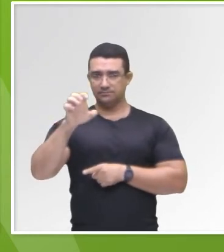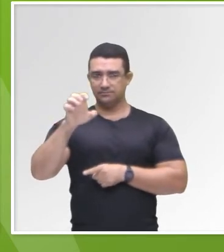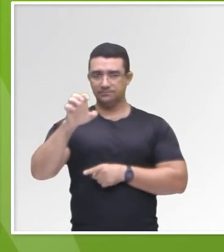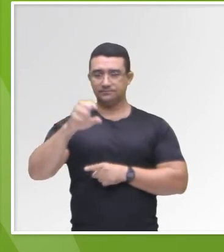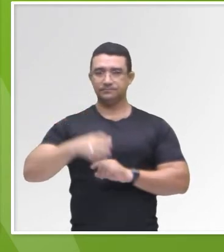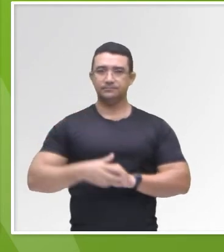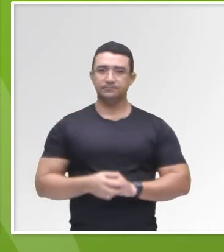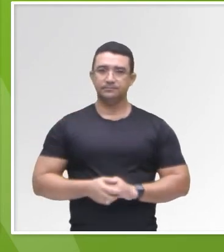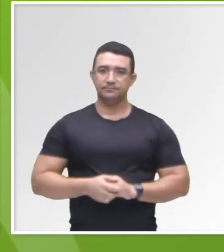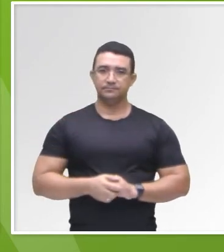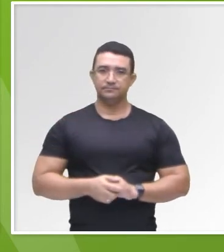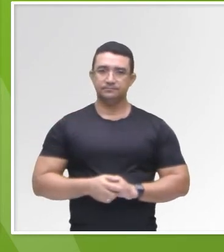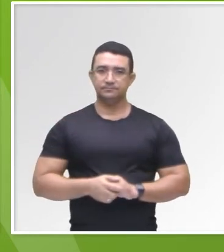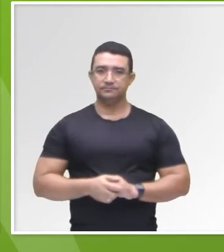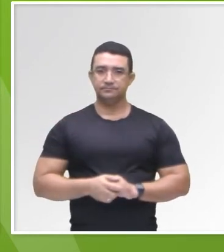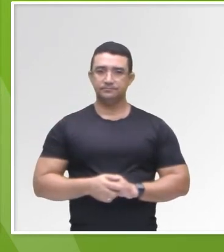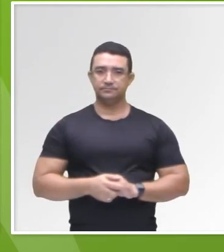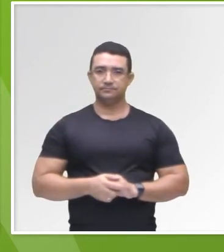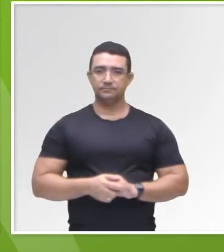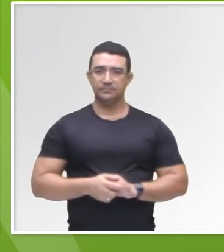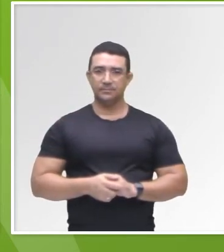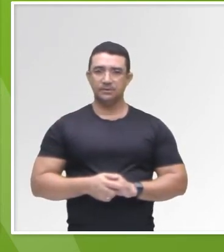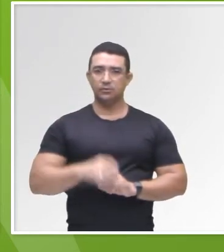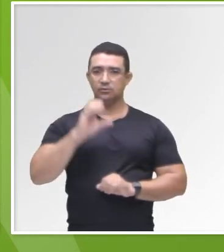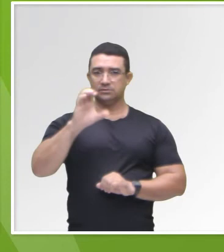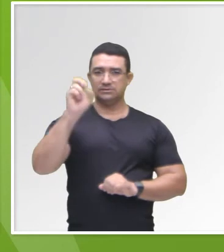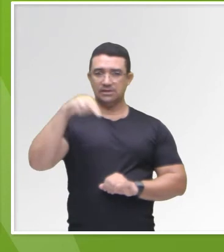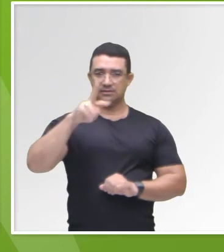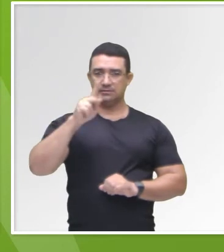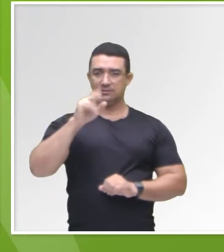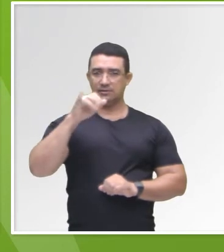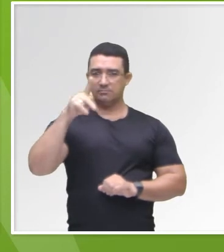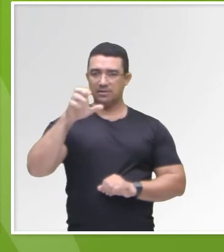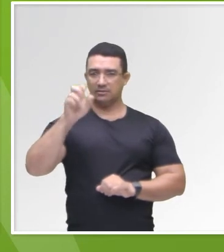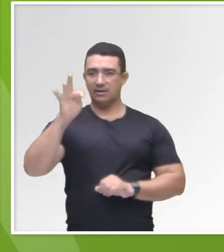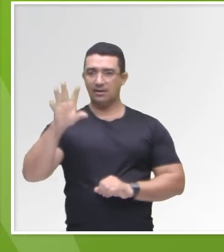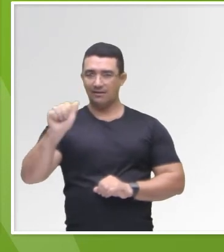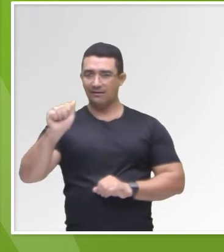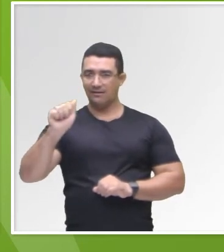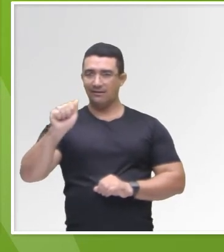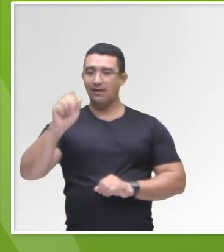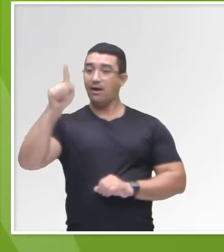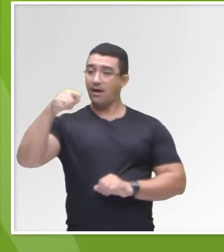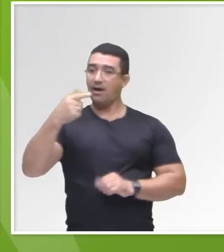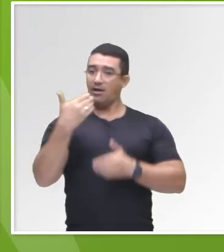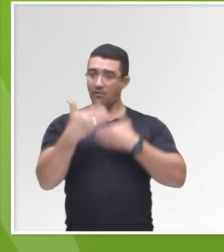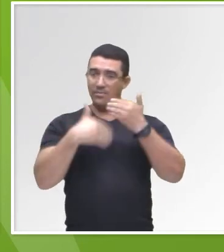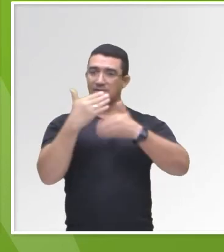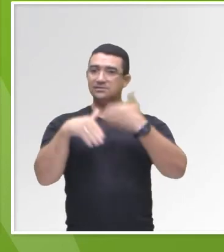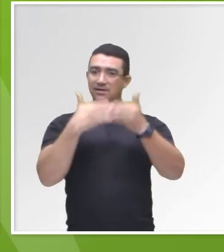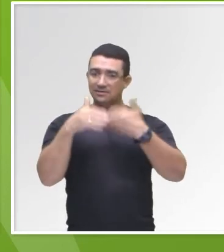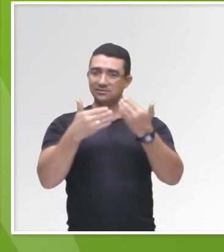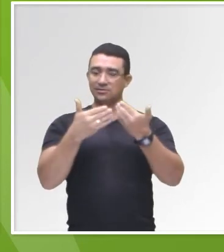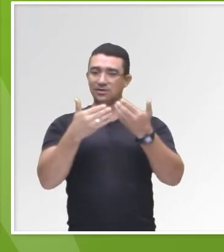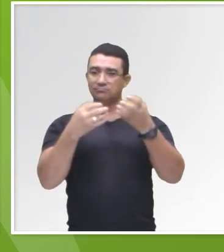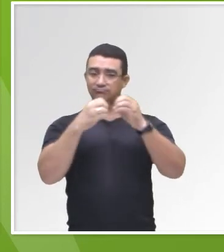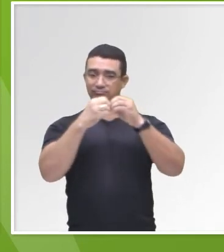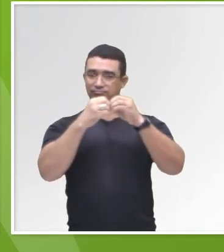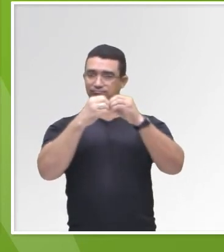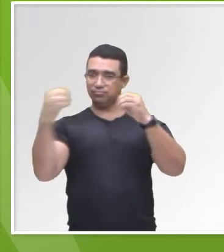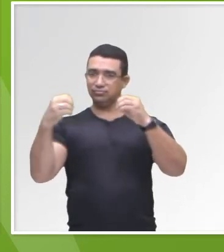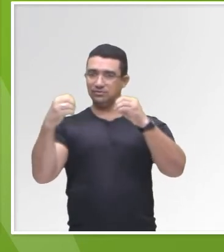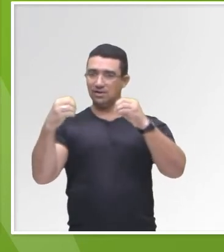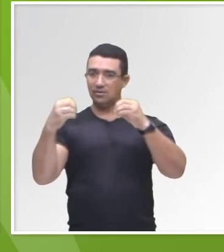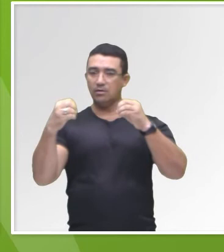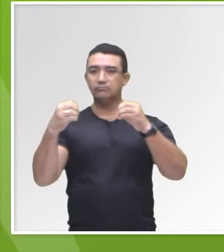citocinese, que é centrípeta, a gente já está vendo aqui no caso das células